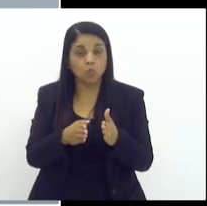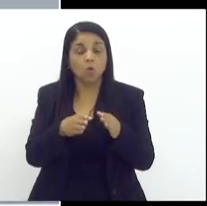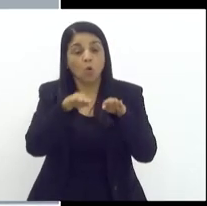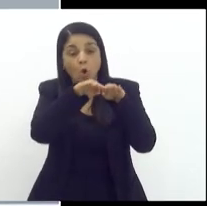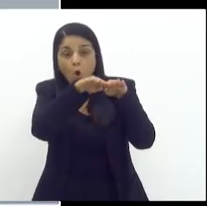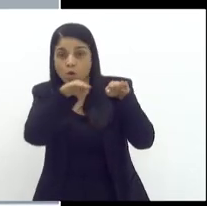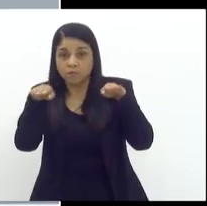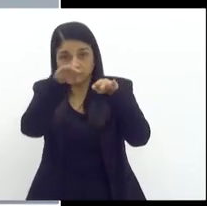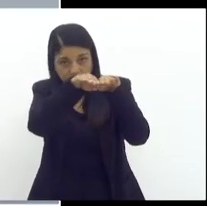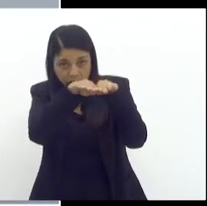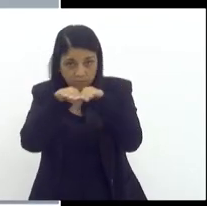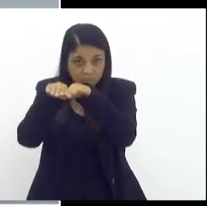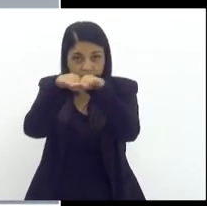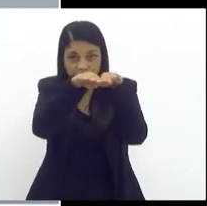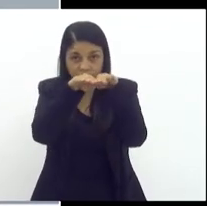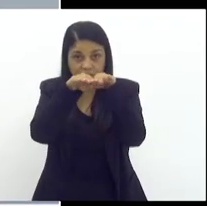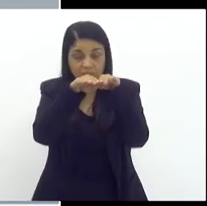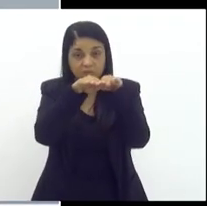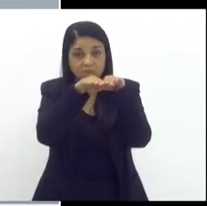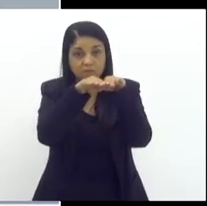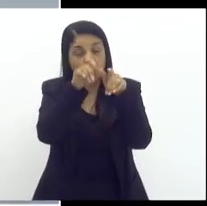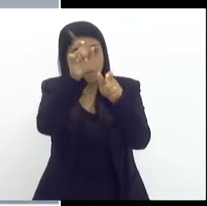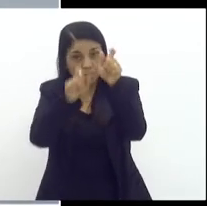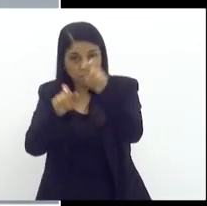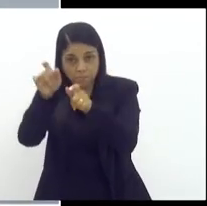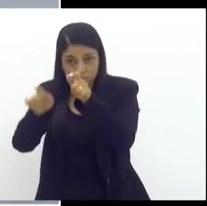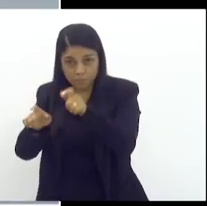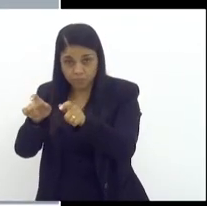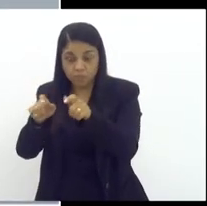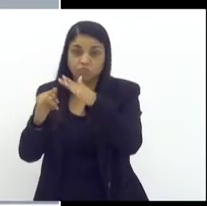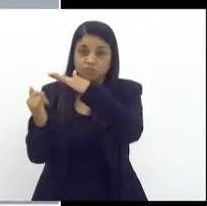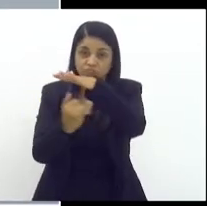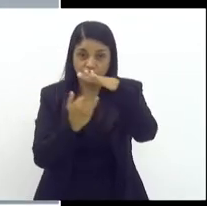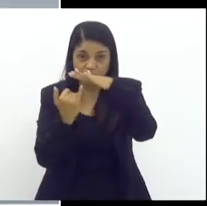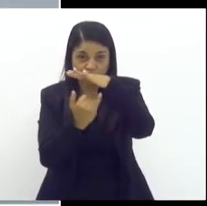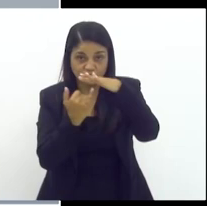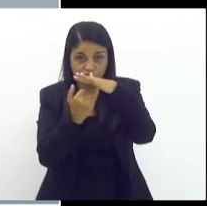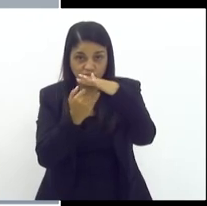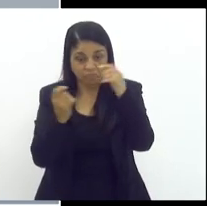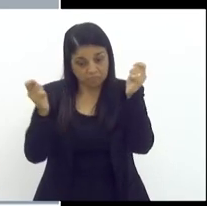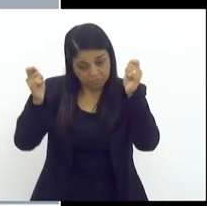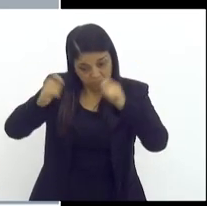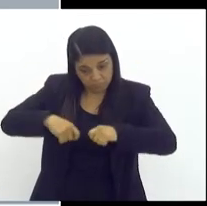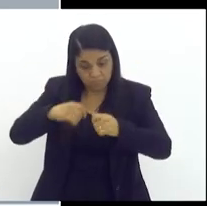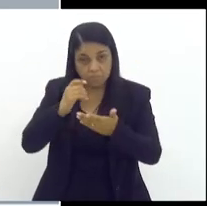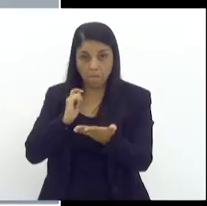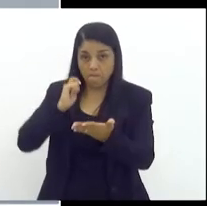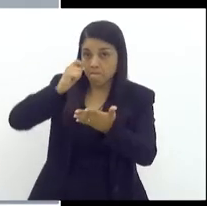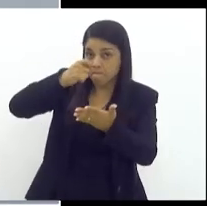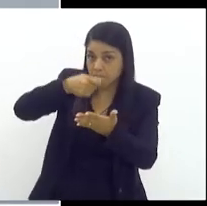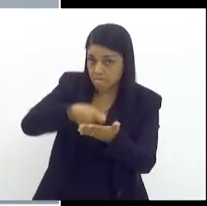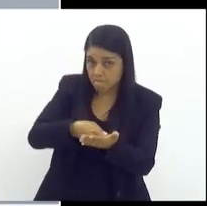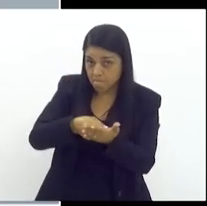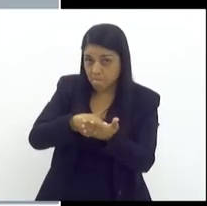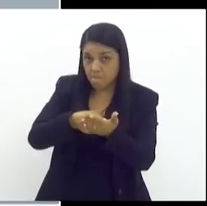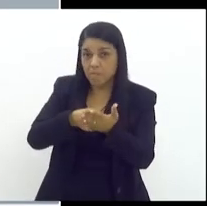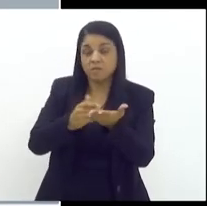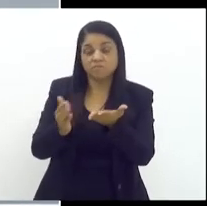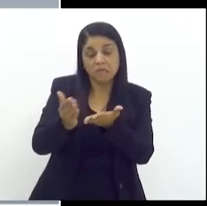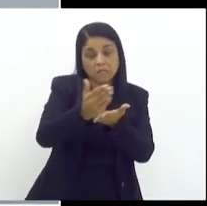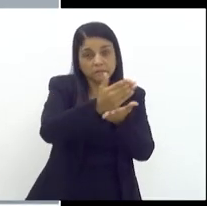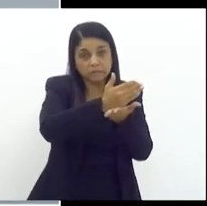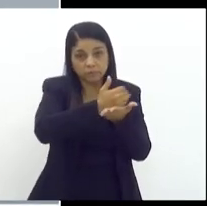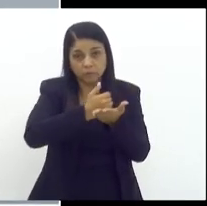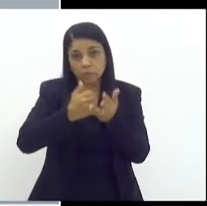horizontal sugere que os indivíduos ou entidades com a mesma capacidade de pagamento devem ser tributados